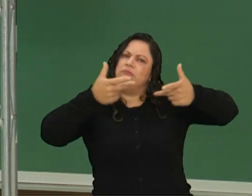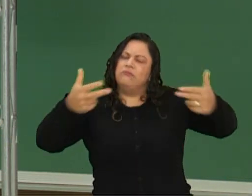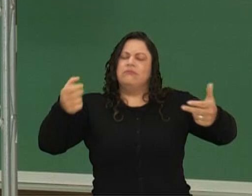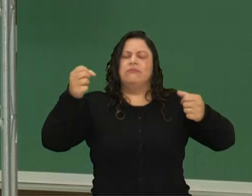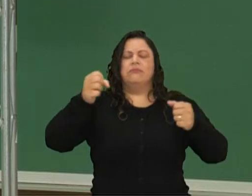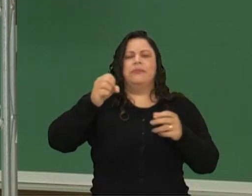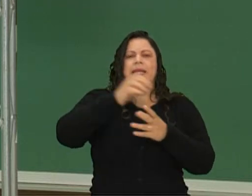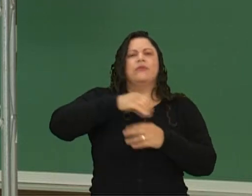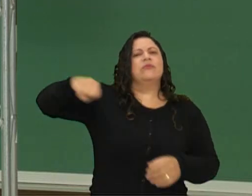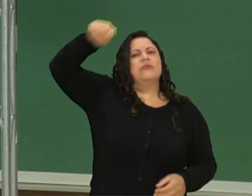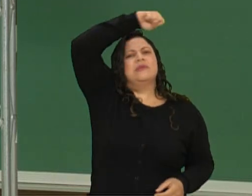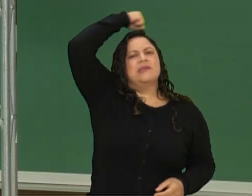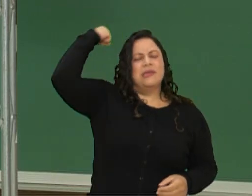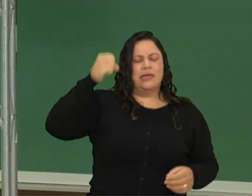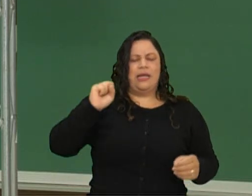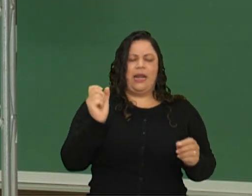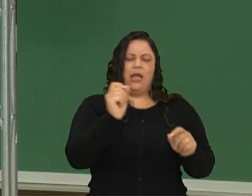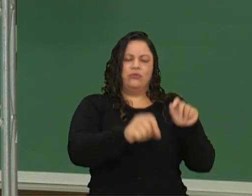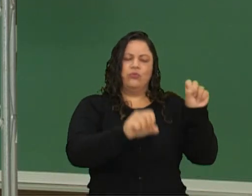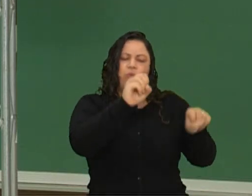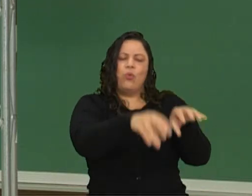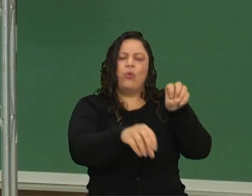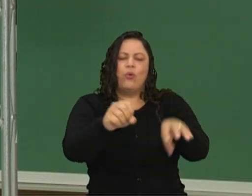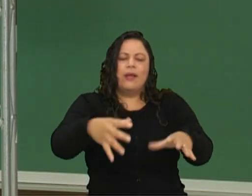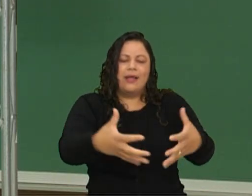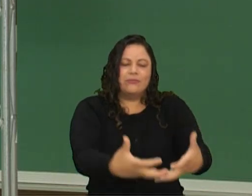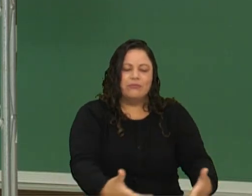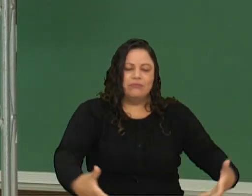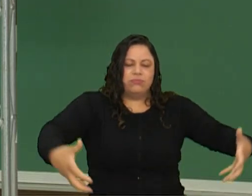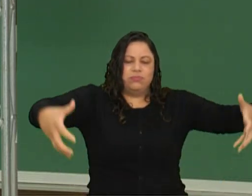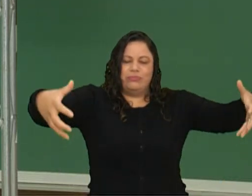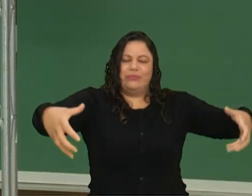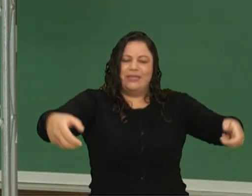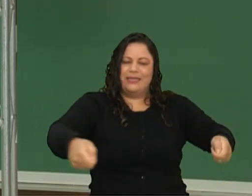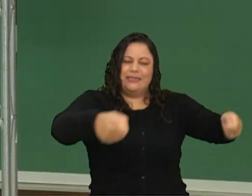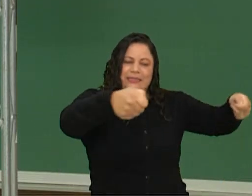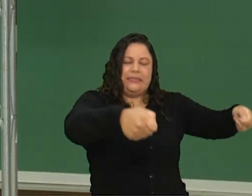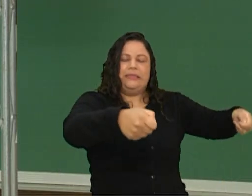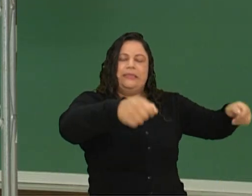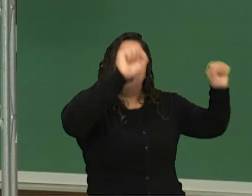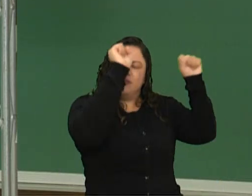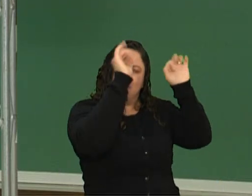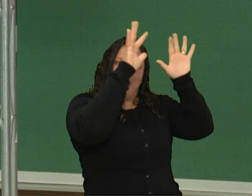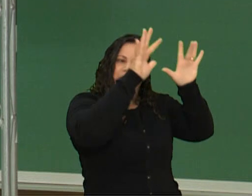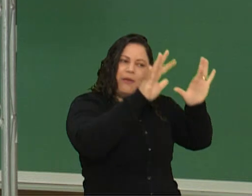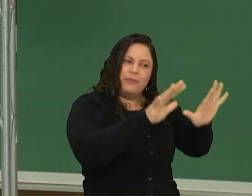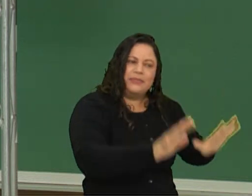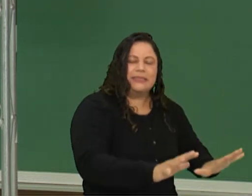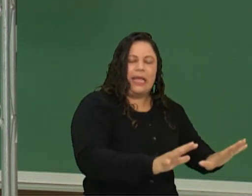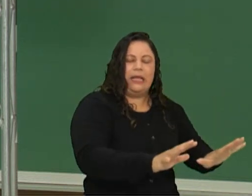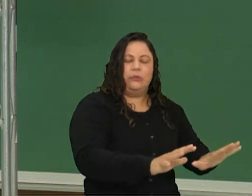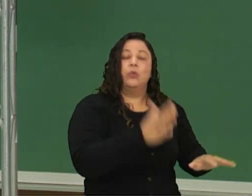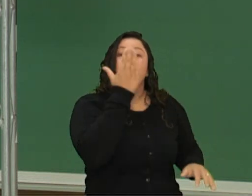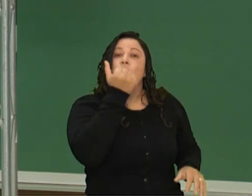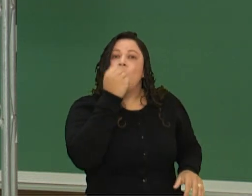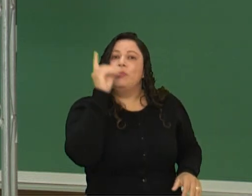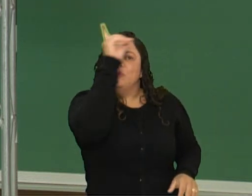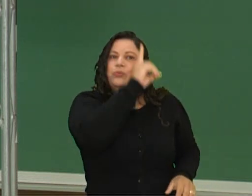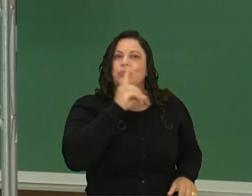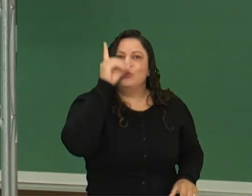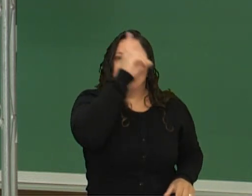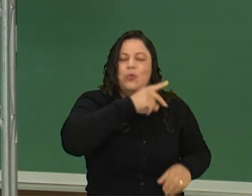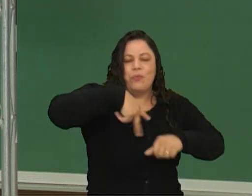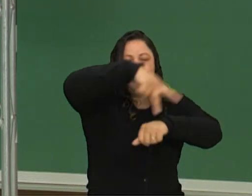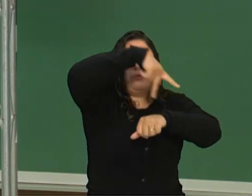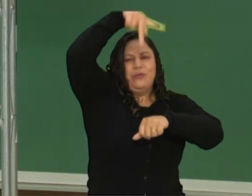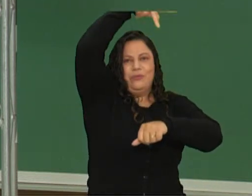para serem abençoadas, consumidos depois do sábado de aleluia, no domingo de Páscoa, após um período de A, orações, B,